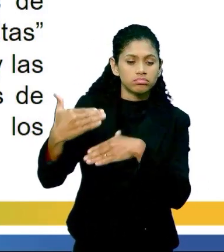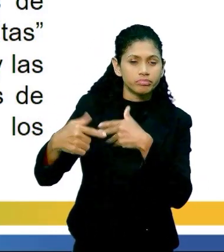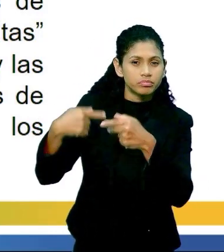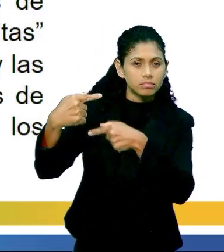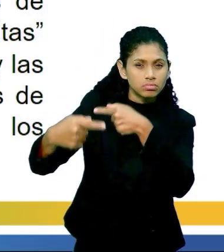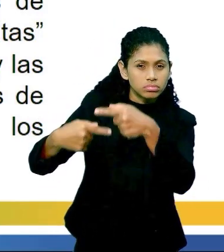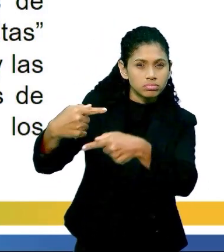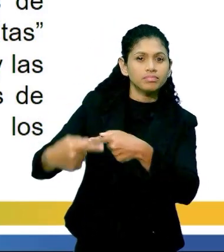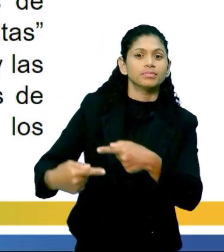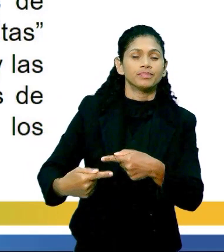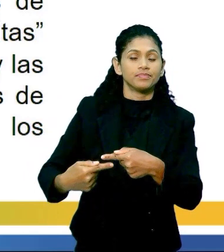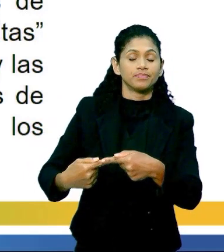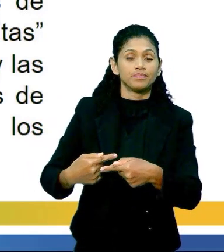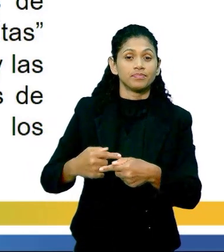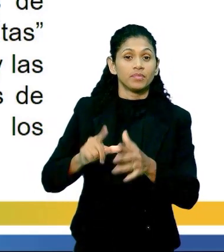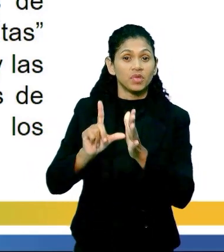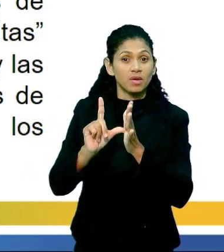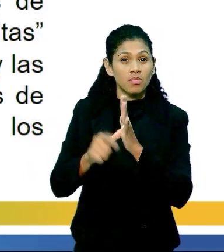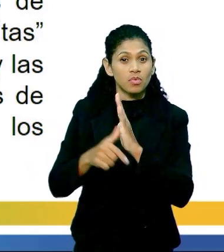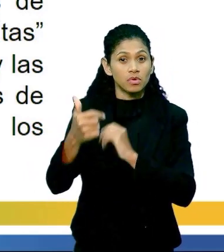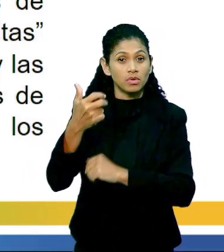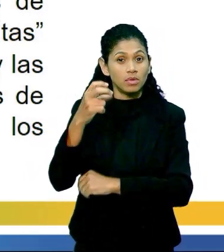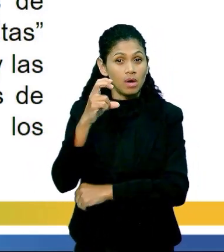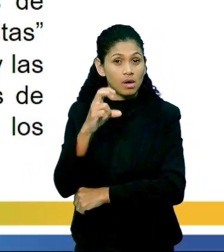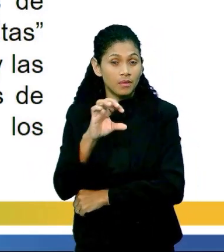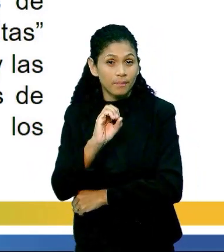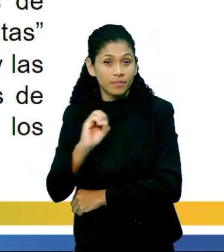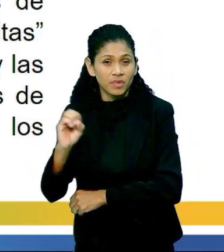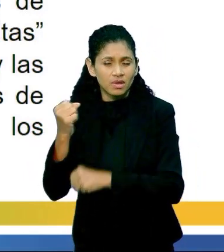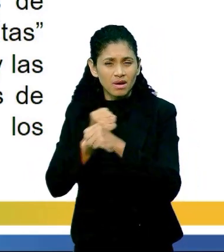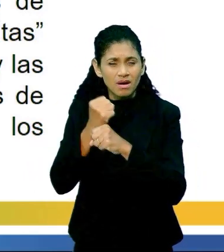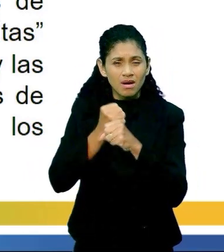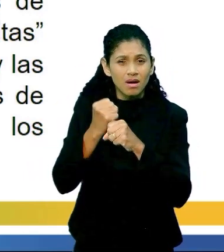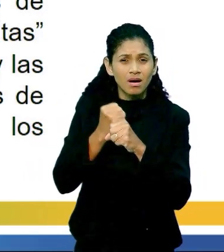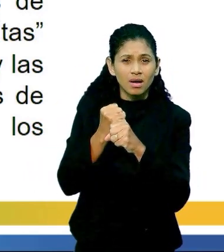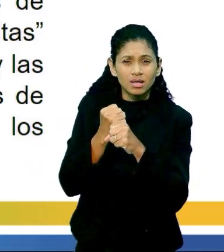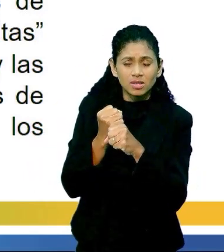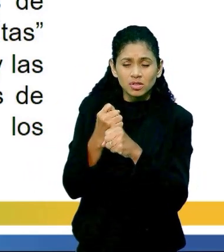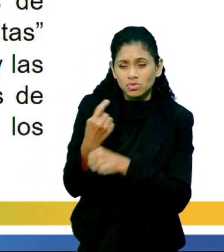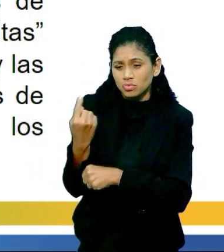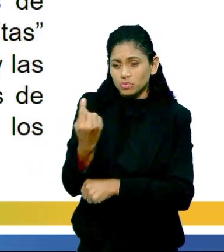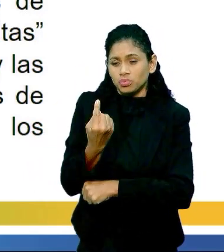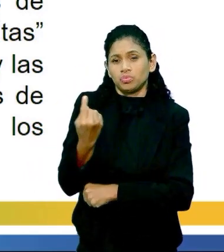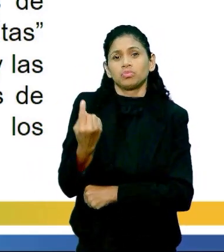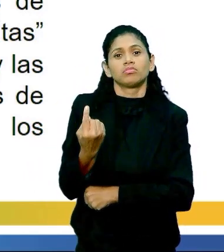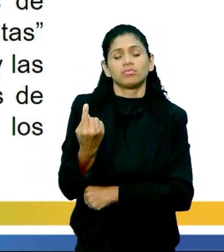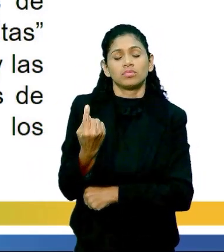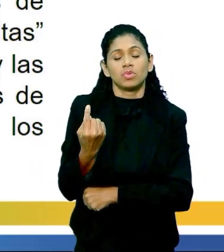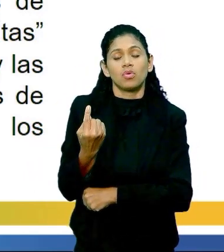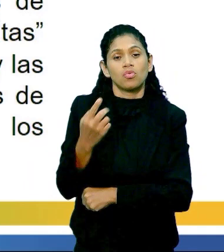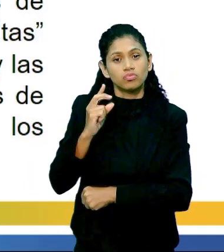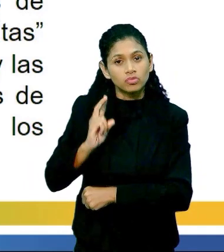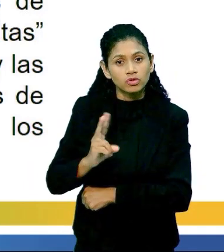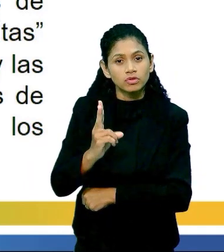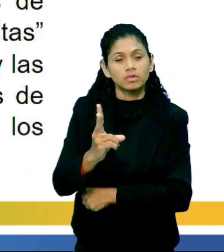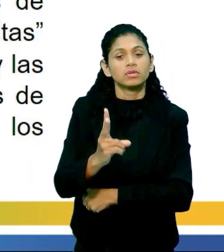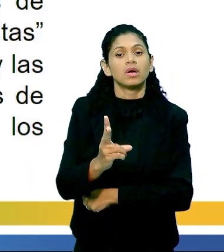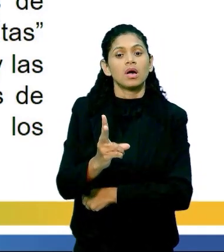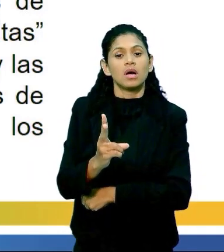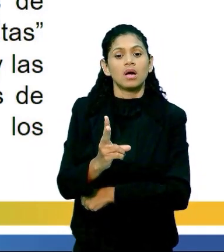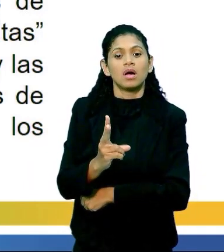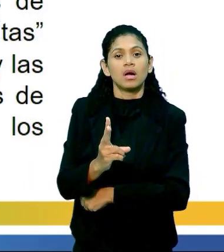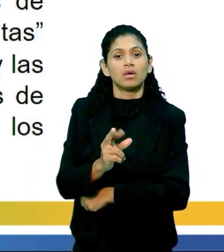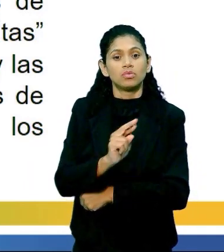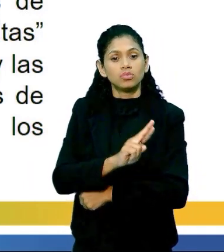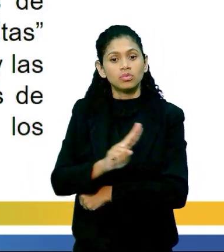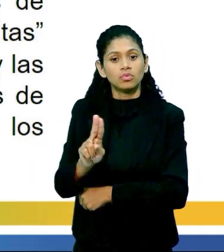depois de 500 anos de exílio, seguem se chamando, né, sefarditas espanhóis e